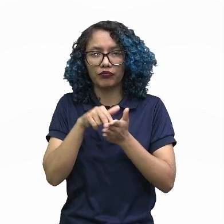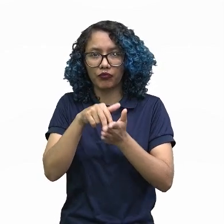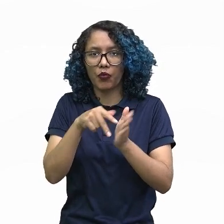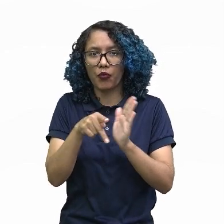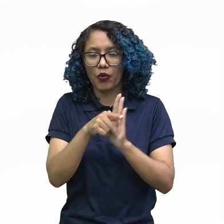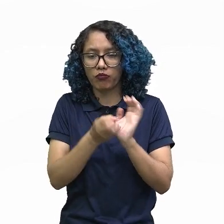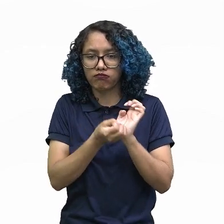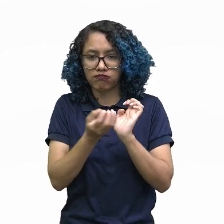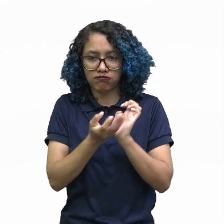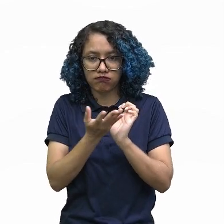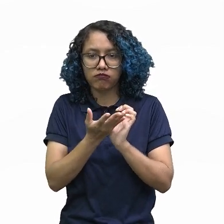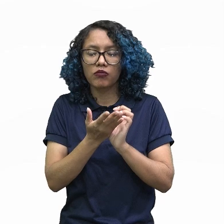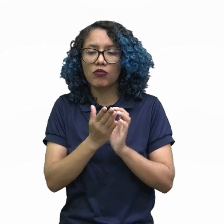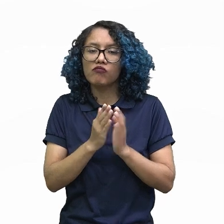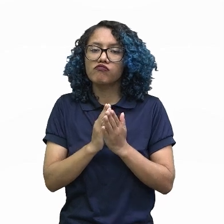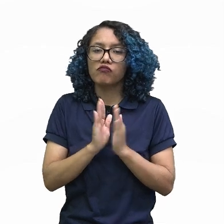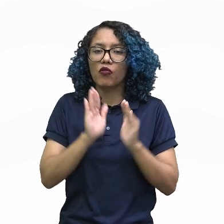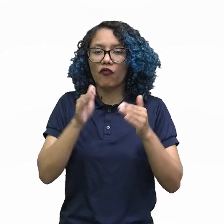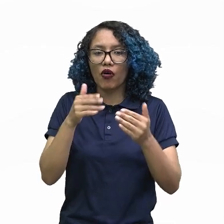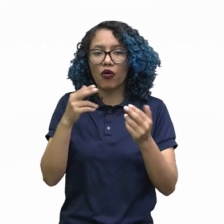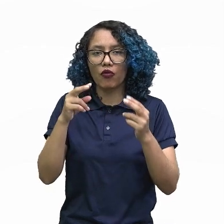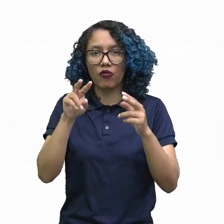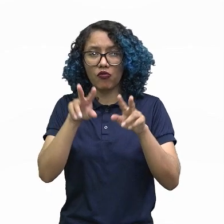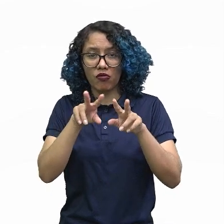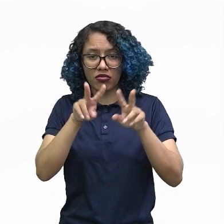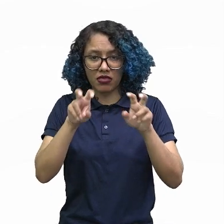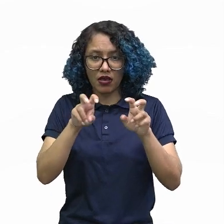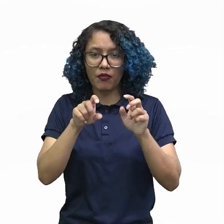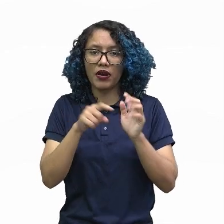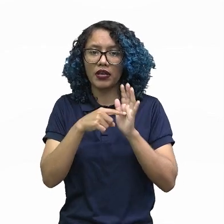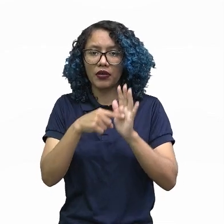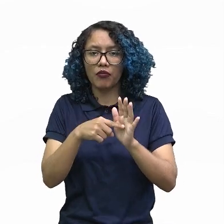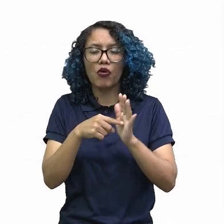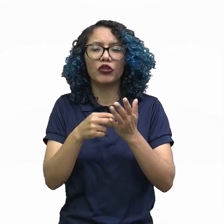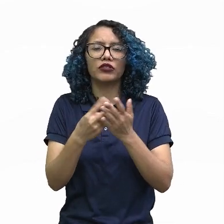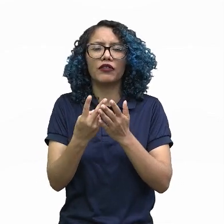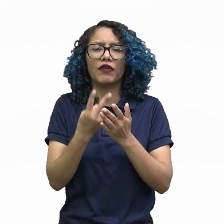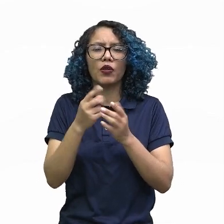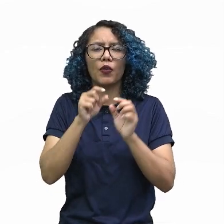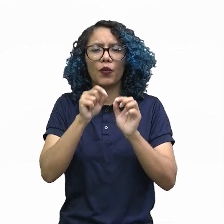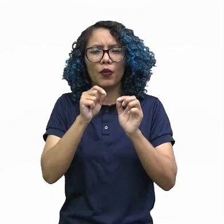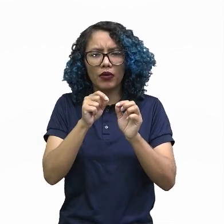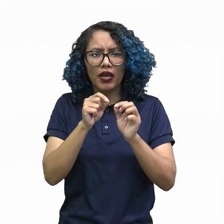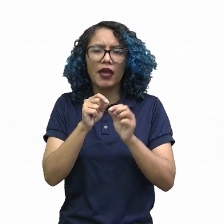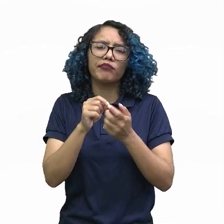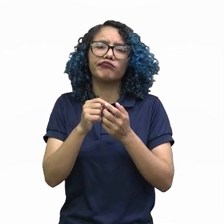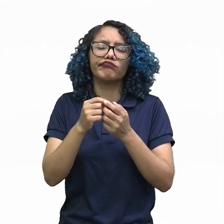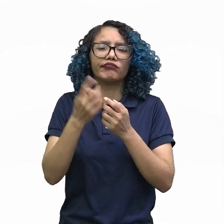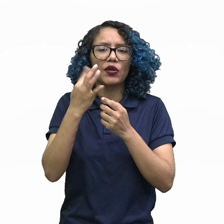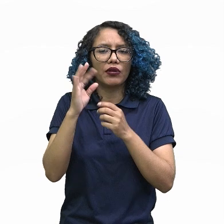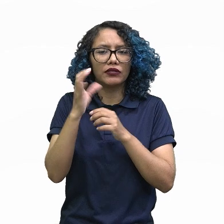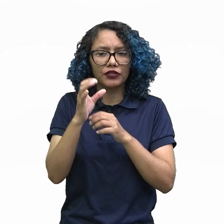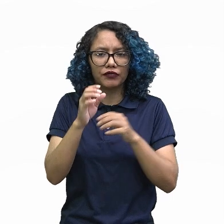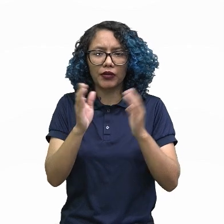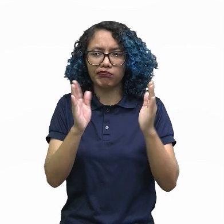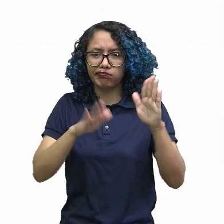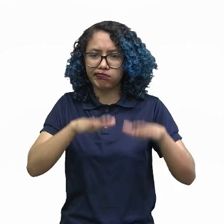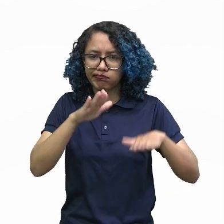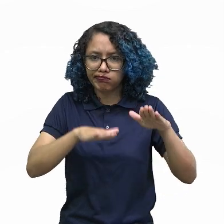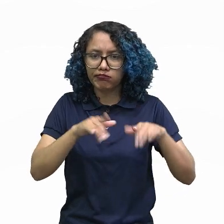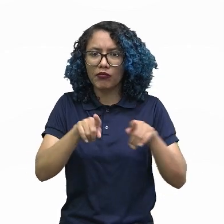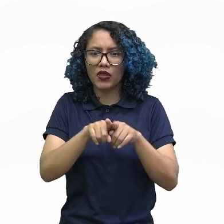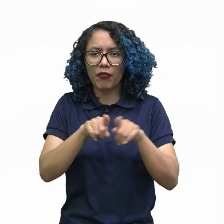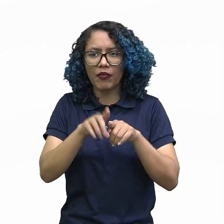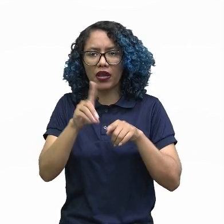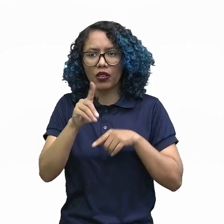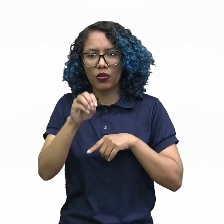posicionamento do enunciador em relação ao tema que expressa valores. Epistêmico, de probabilidade,